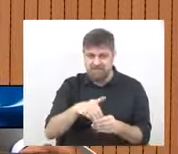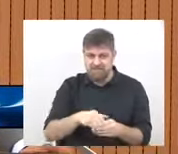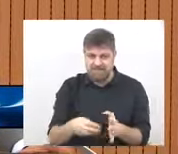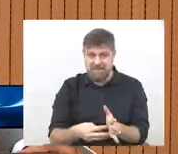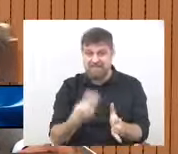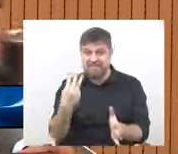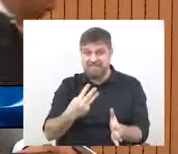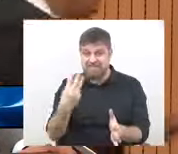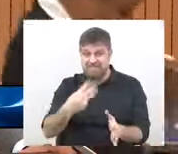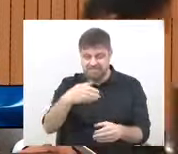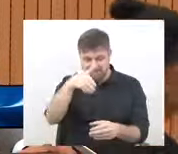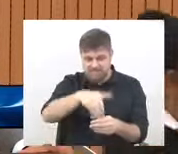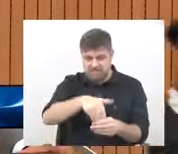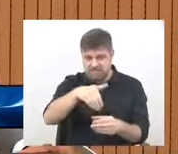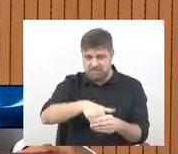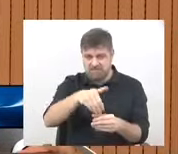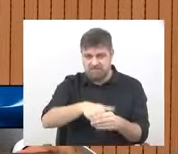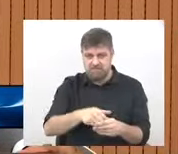terceira,